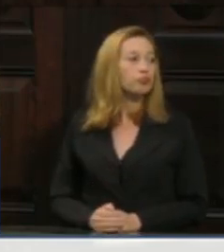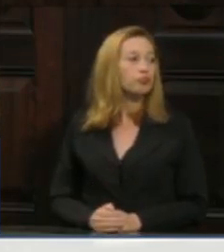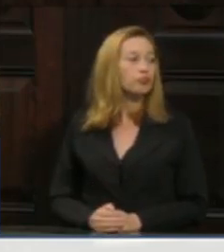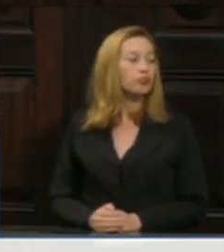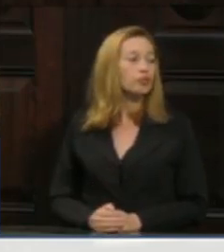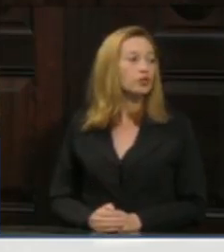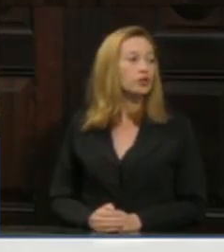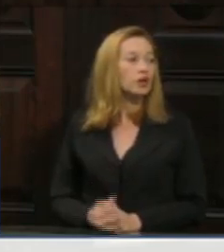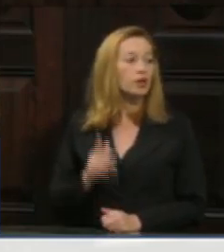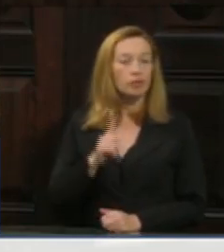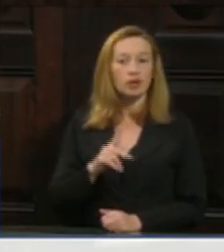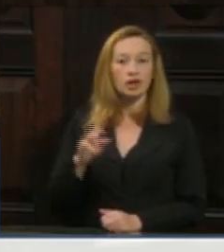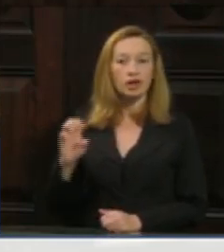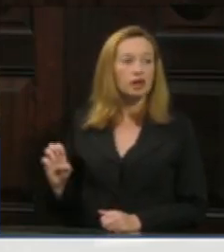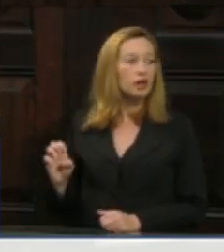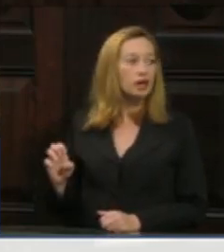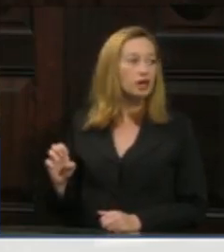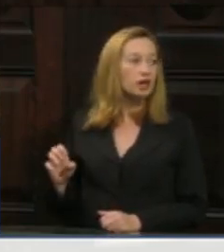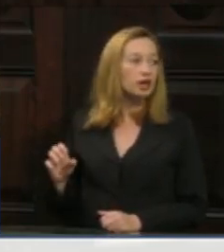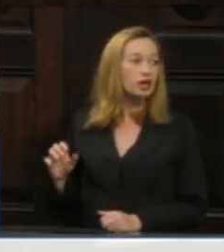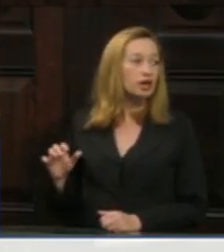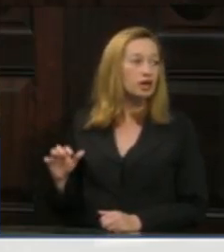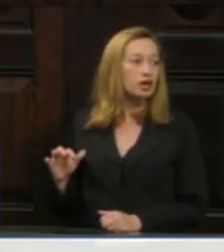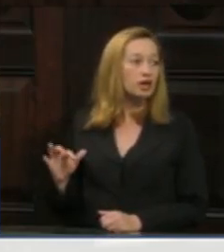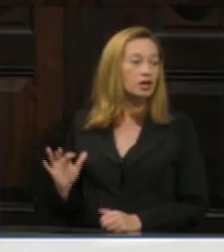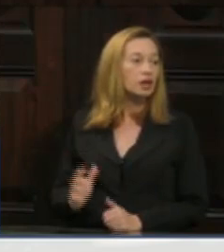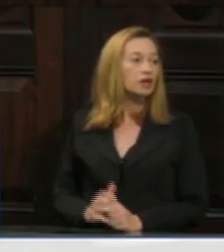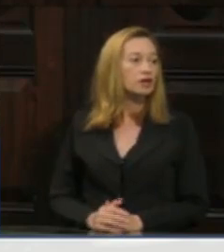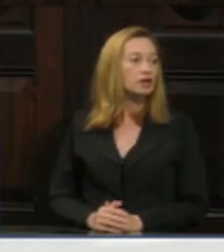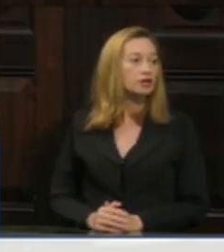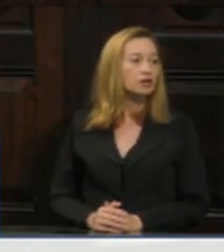receita estimada, se reavaliou